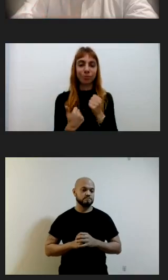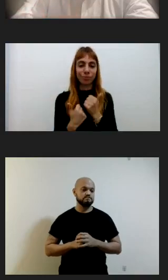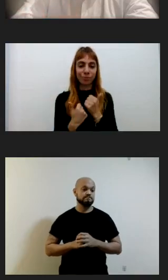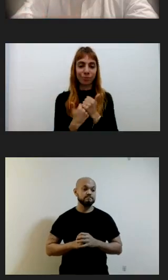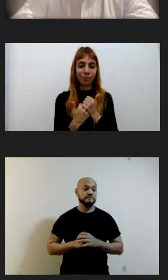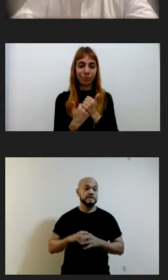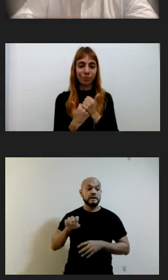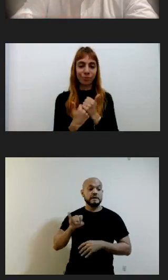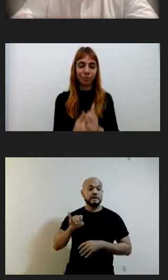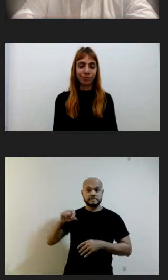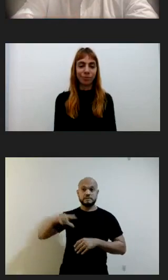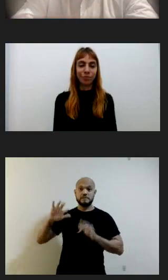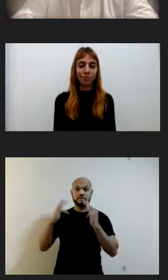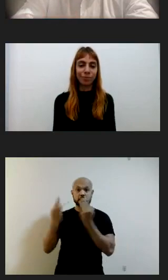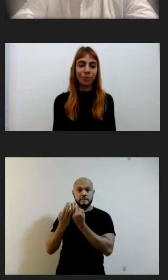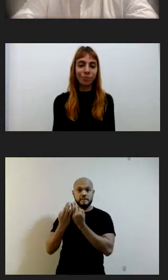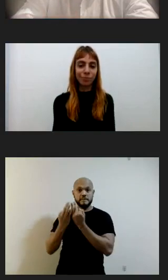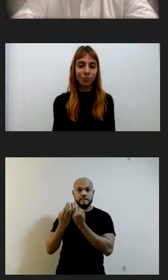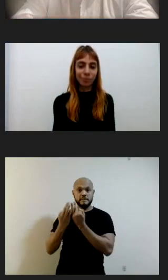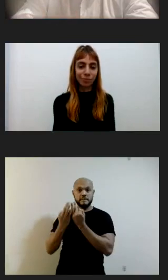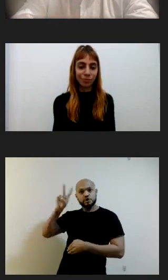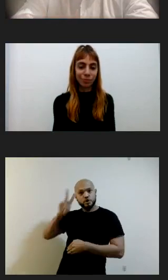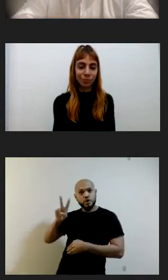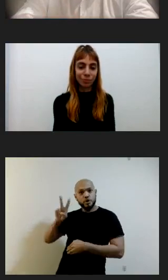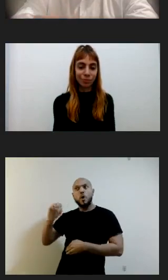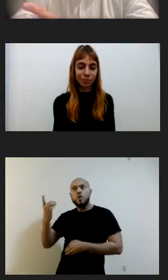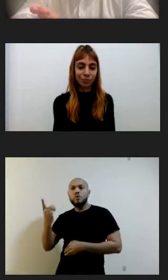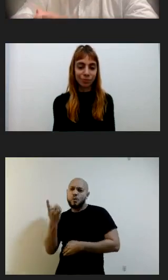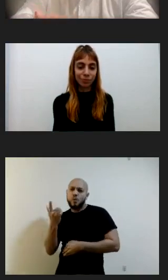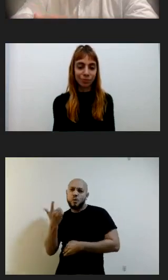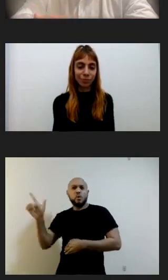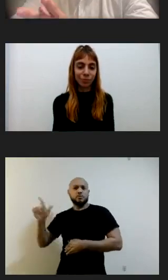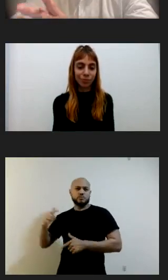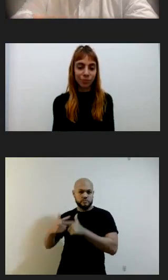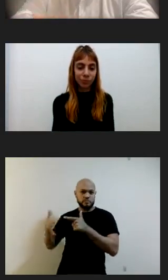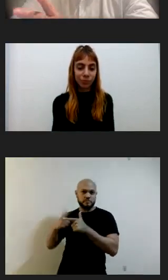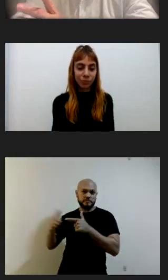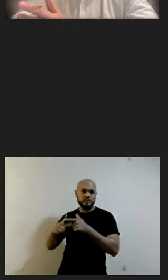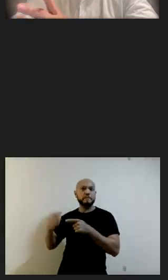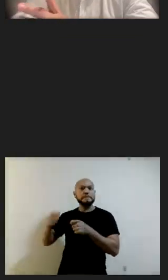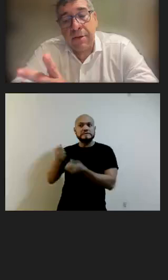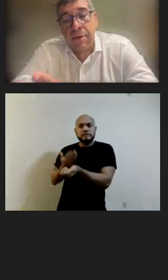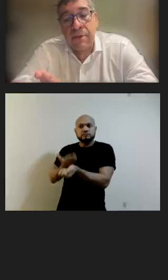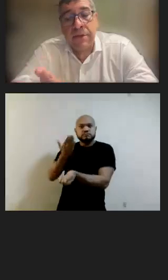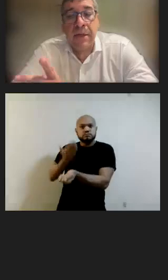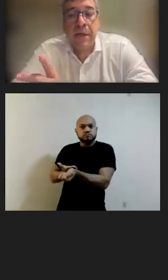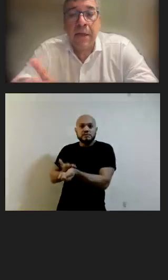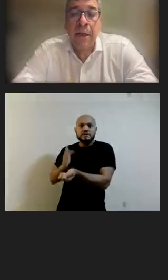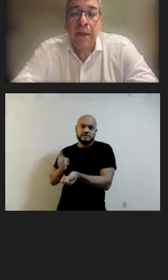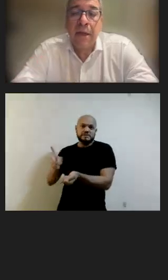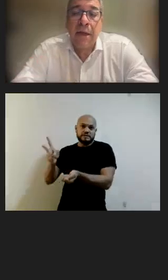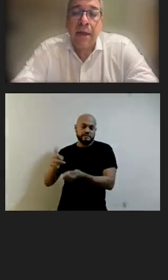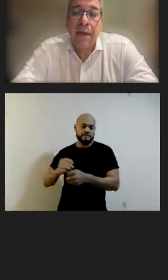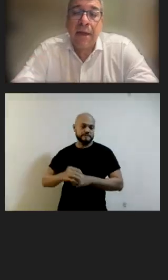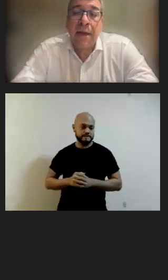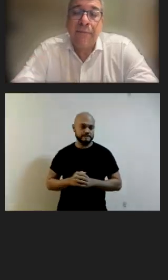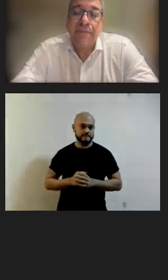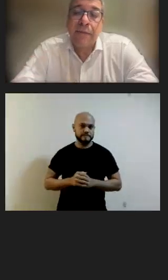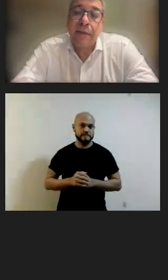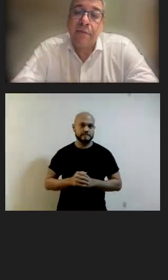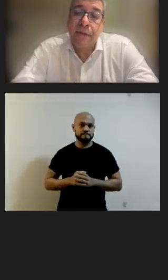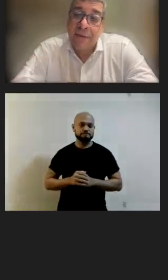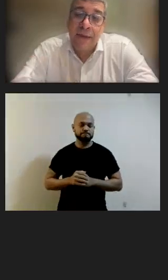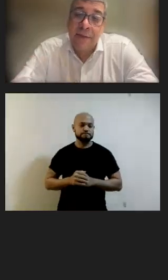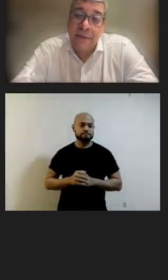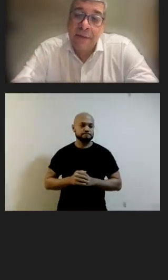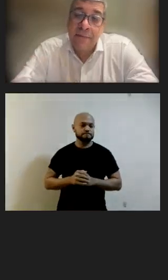a intervalos menos regulares, menos longos, né?